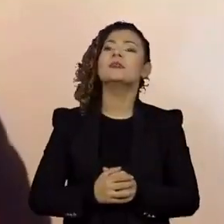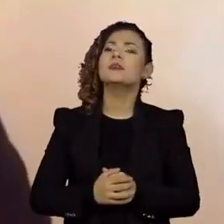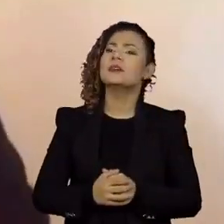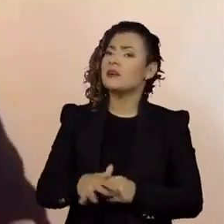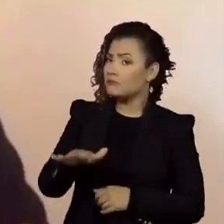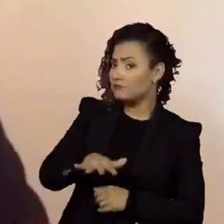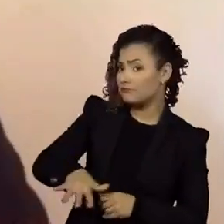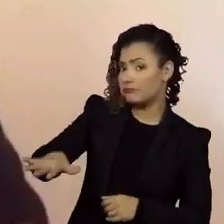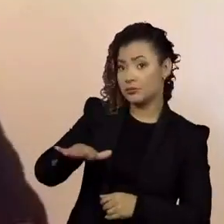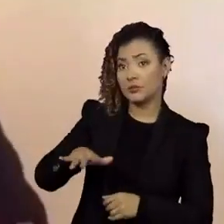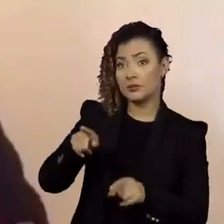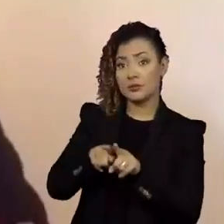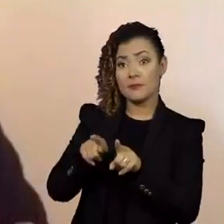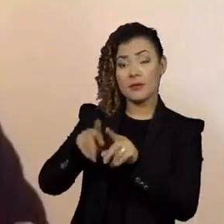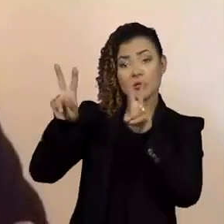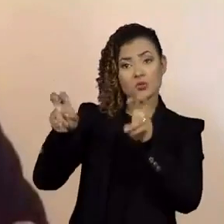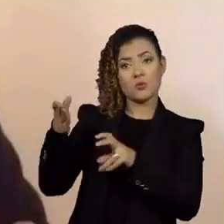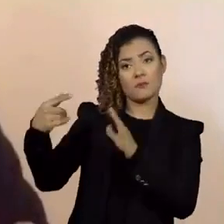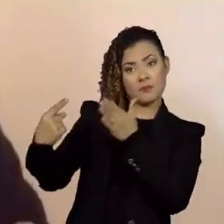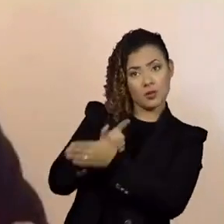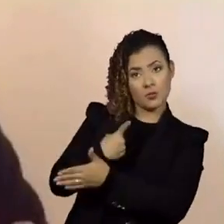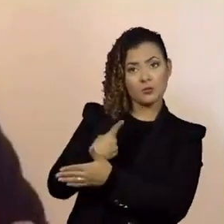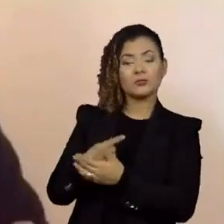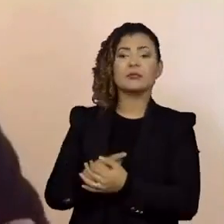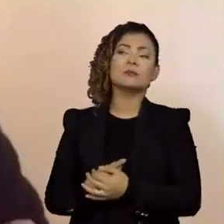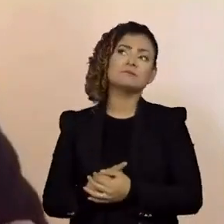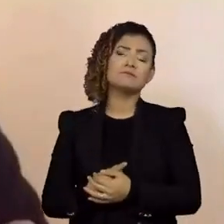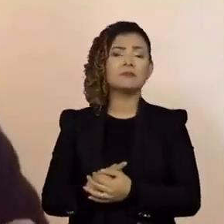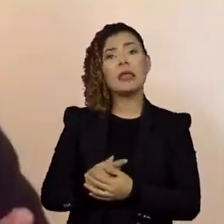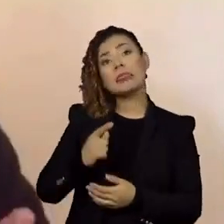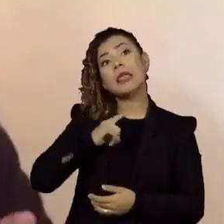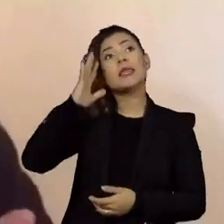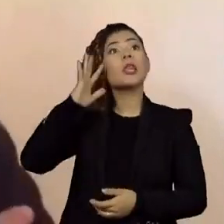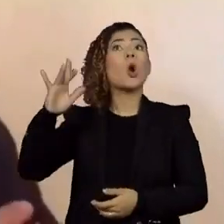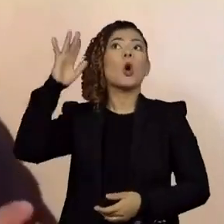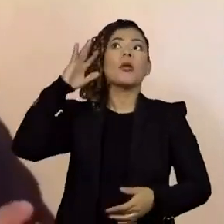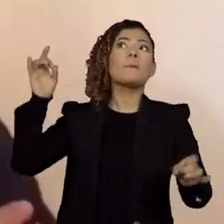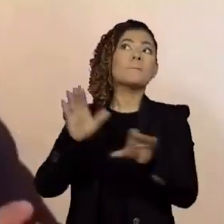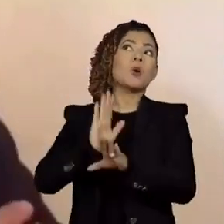a questão da sua pergunta não é que tem uma teoria...